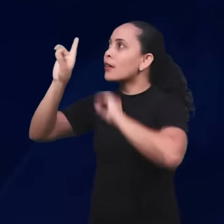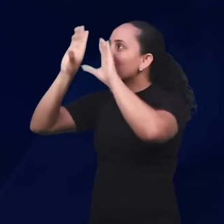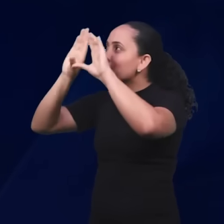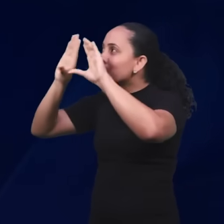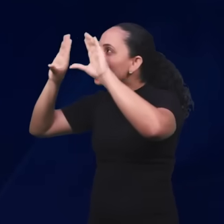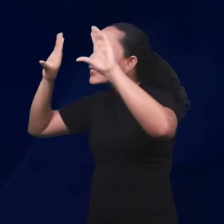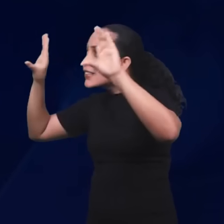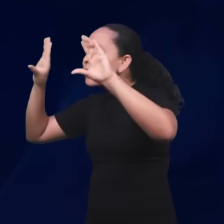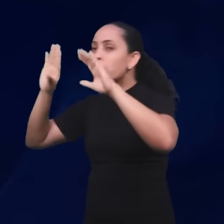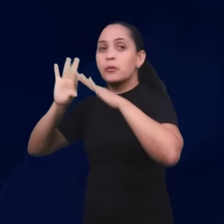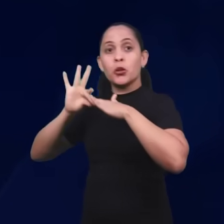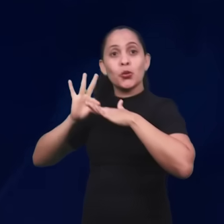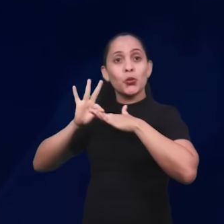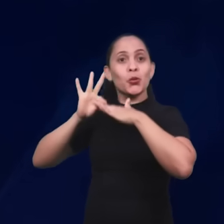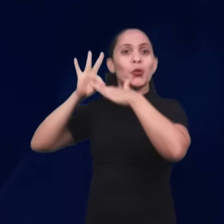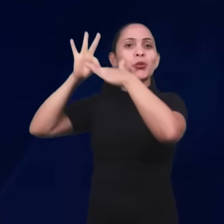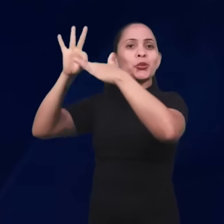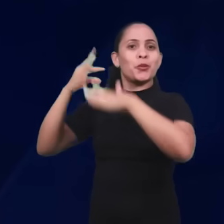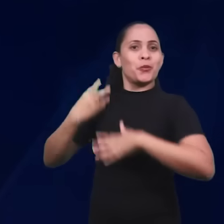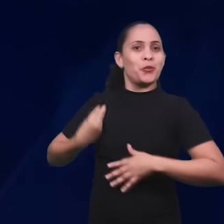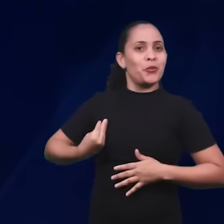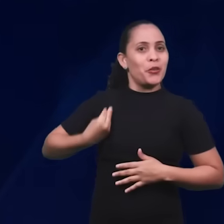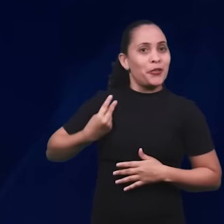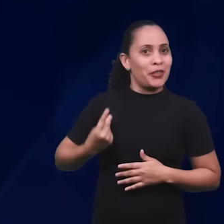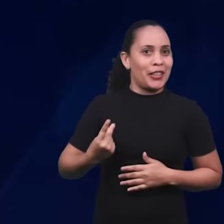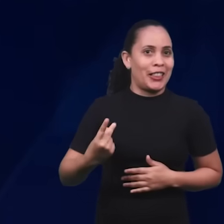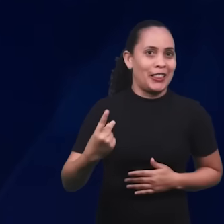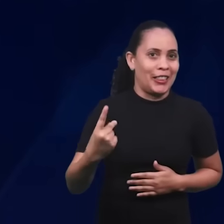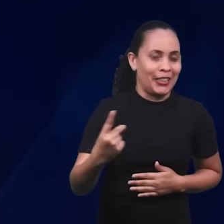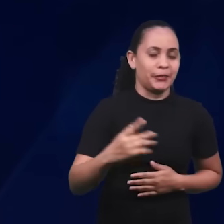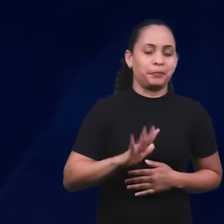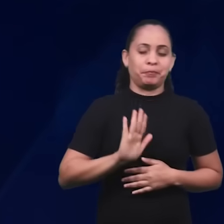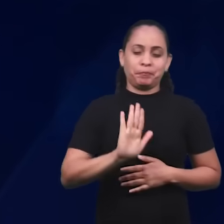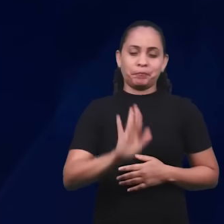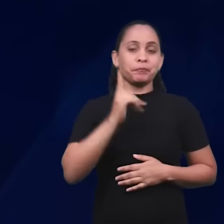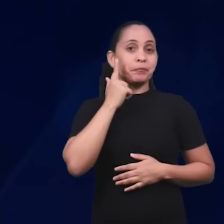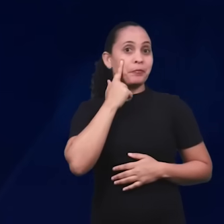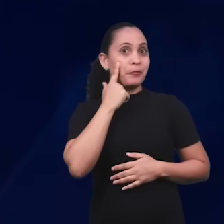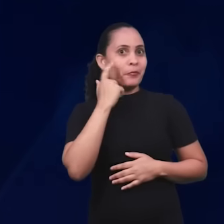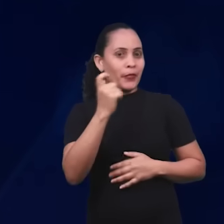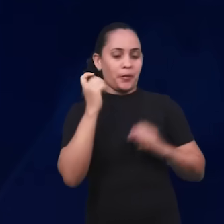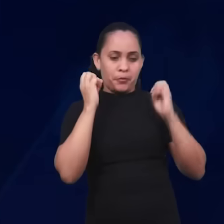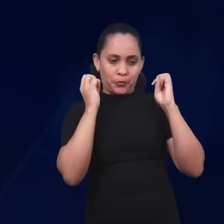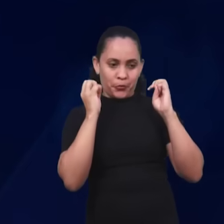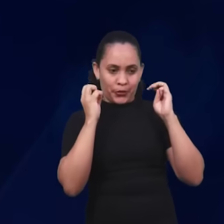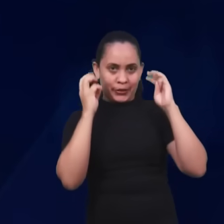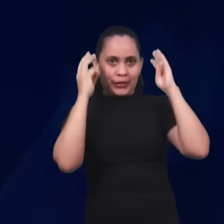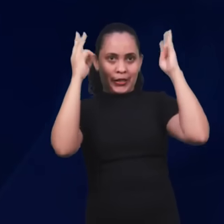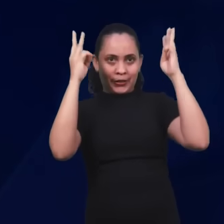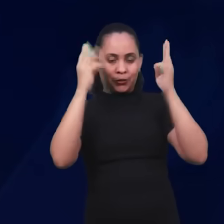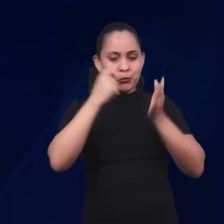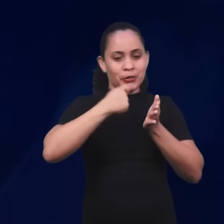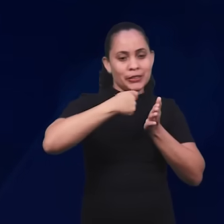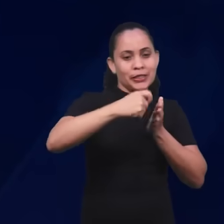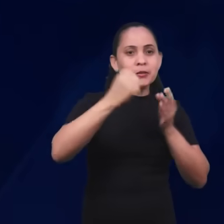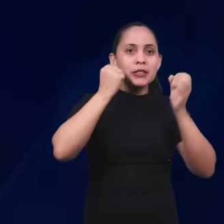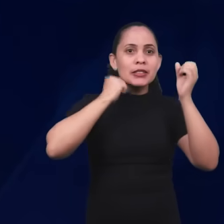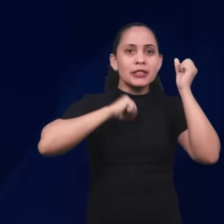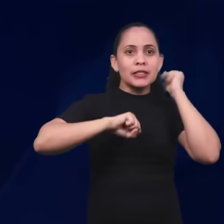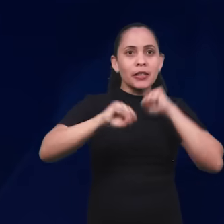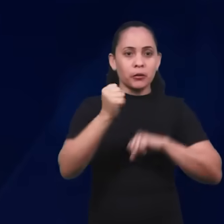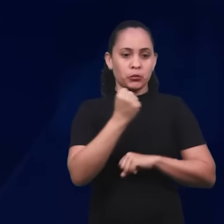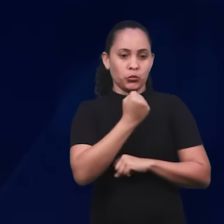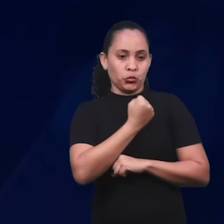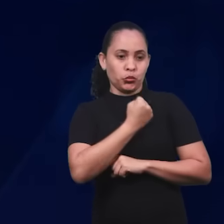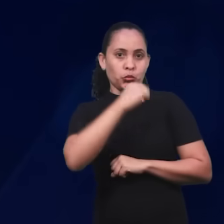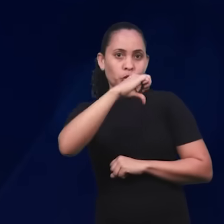para o conduzir para uma vida eterna. Interessante que Moisés, quando ele escreve o Salmo 90, ele fala